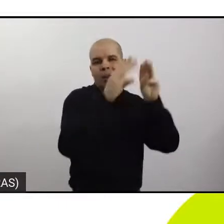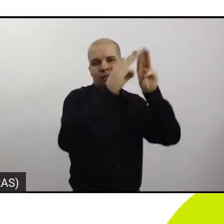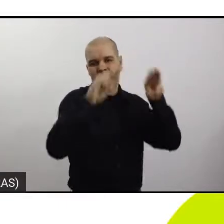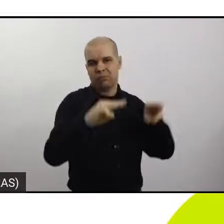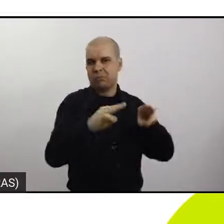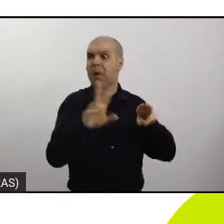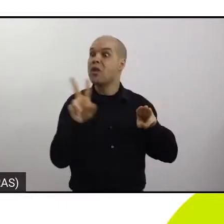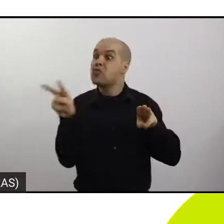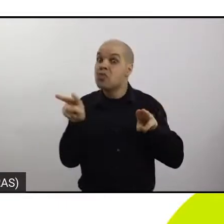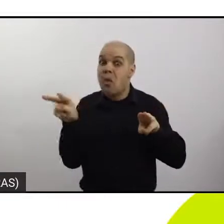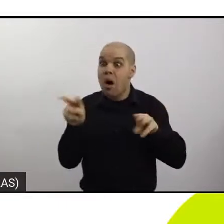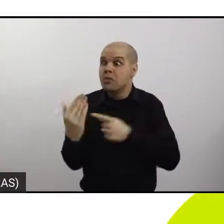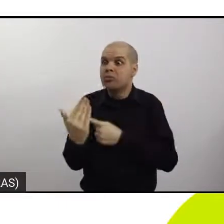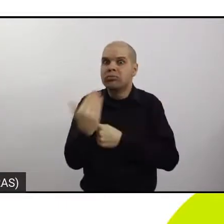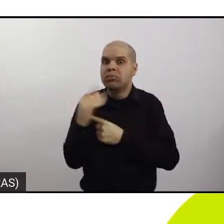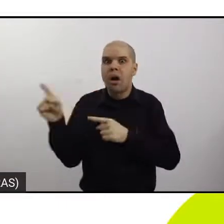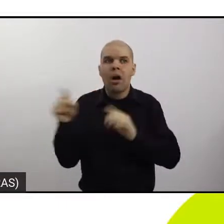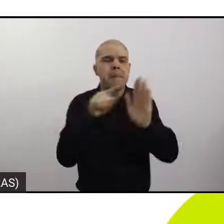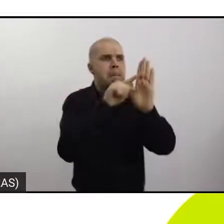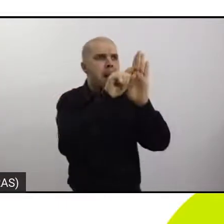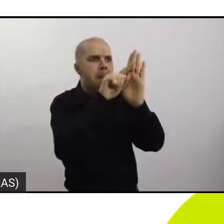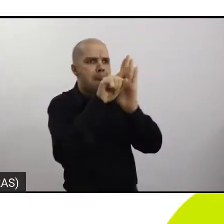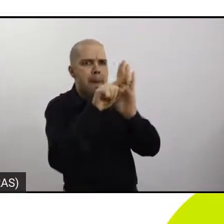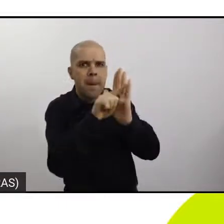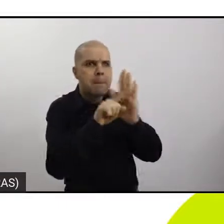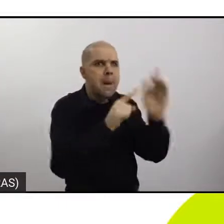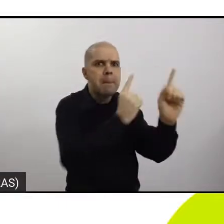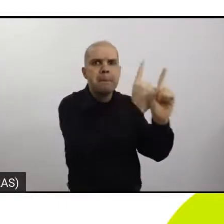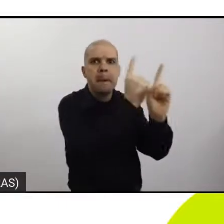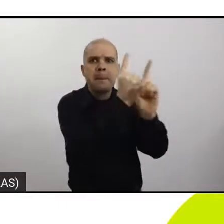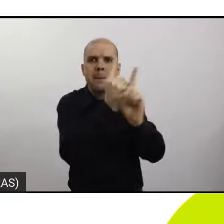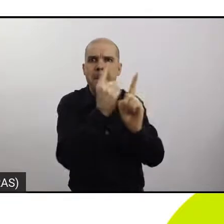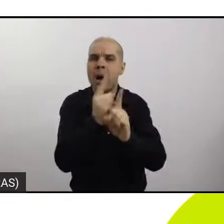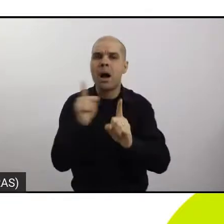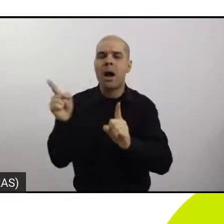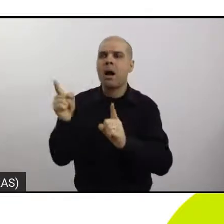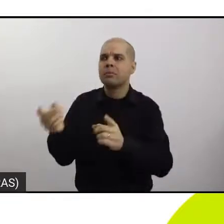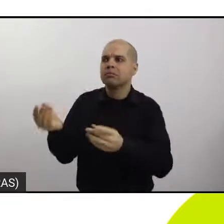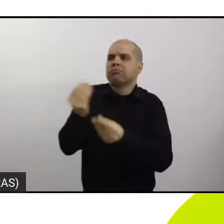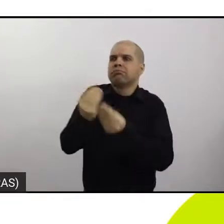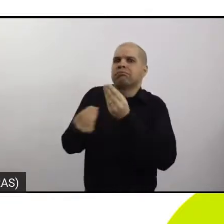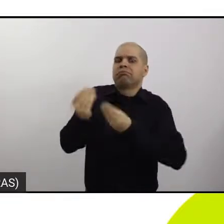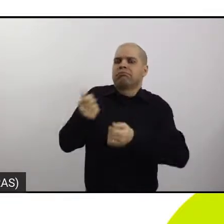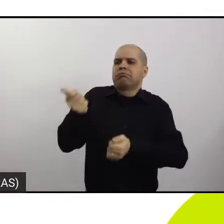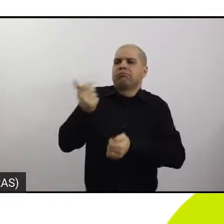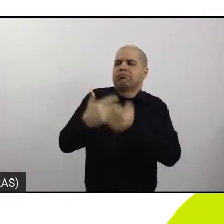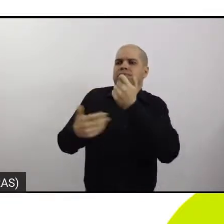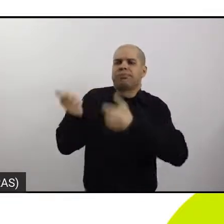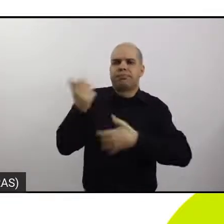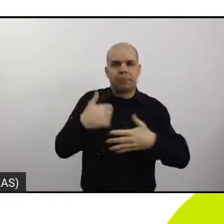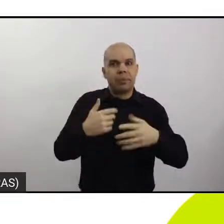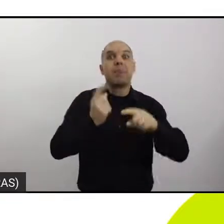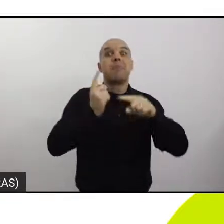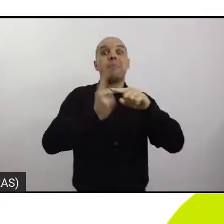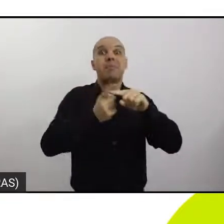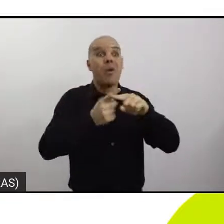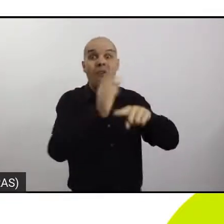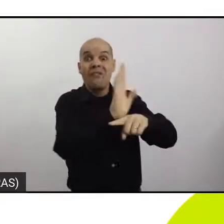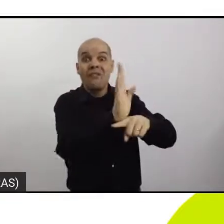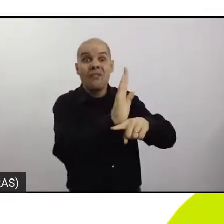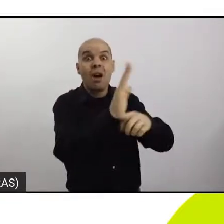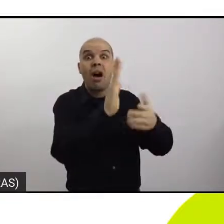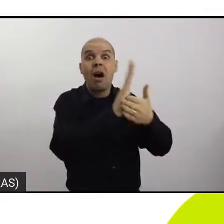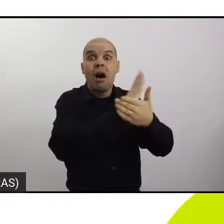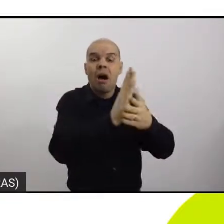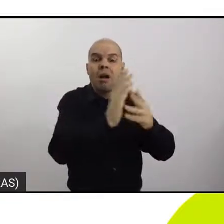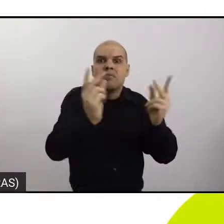estou tendo um contato com registros e com obras super interessantes, super importantes, muita coisa que eu